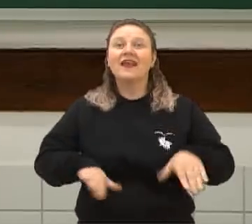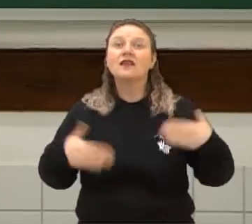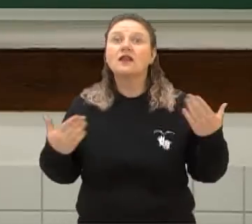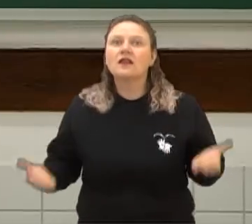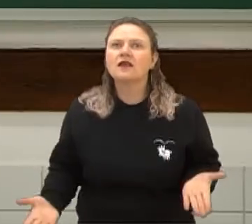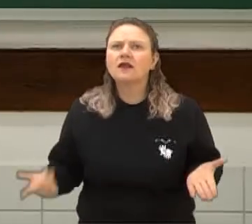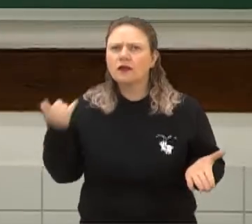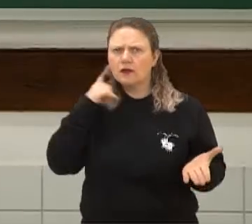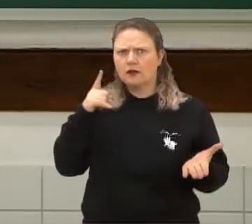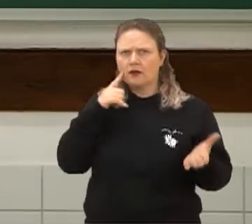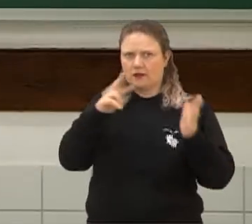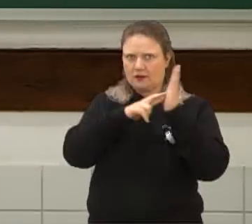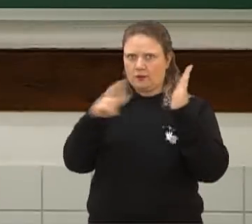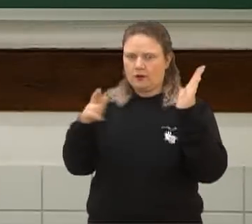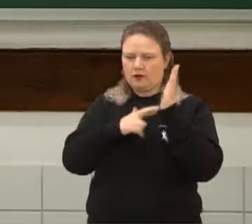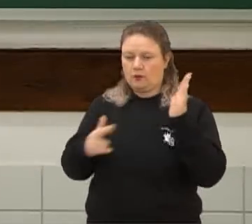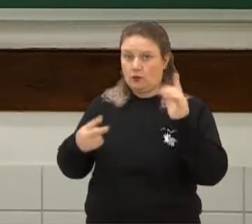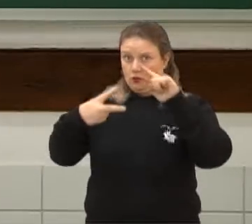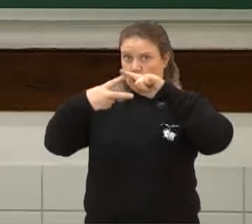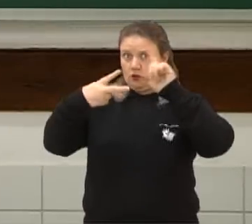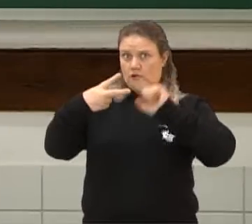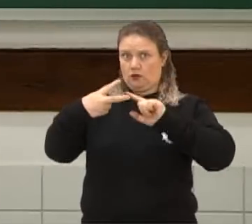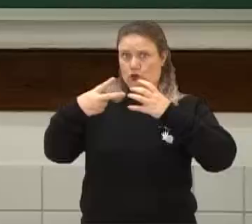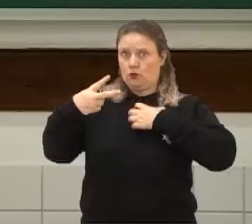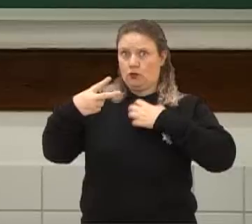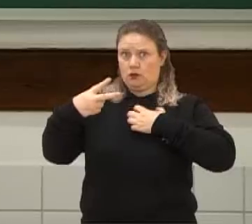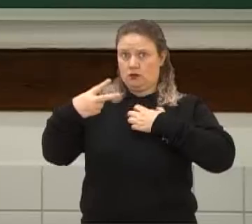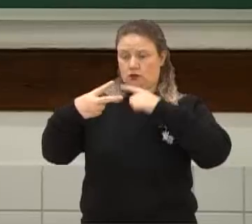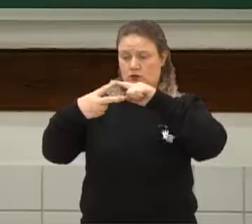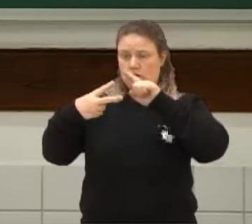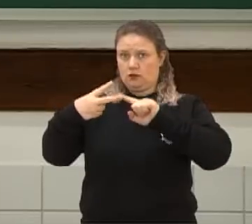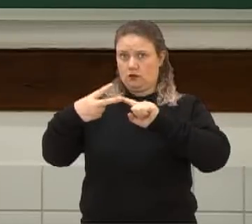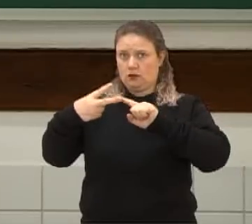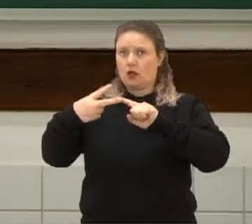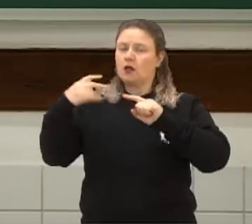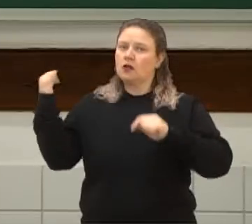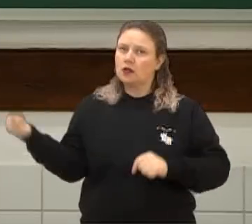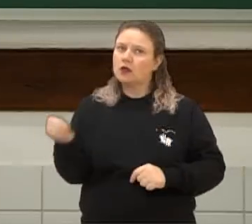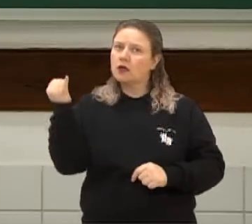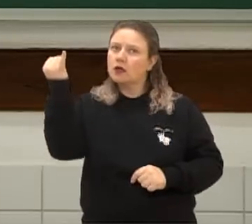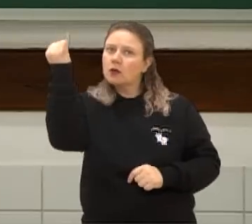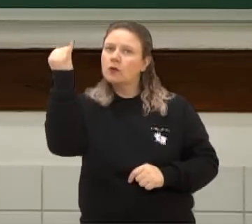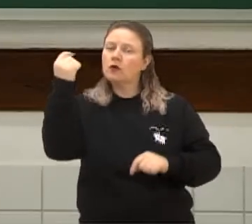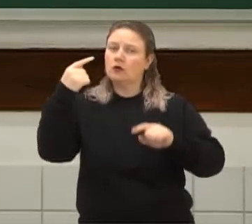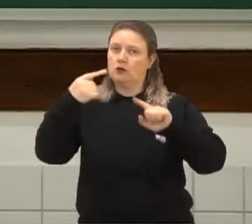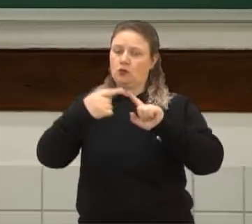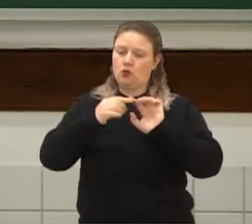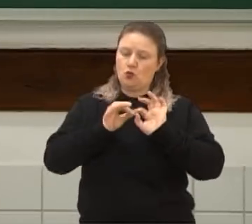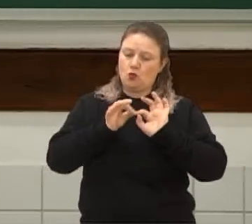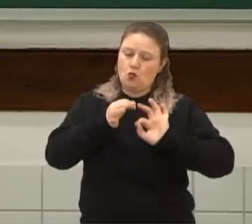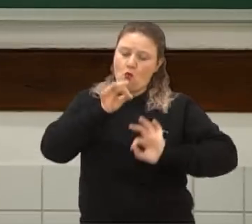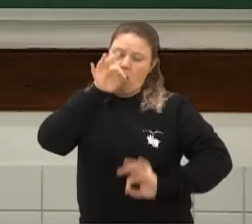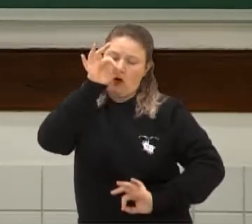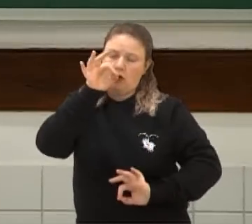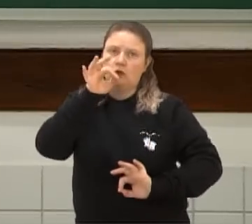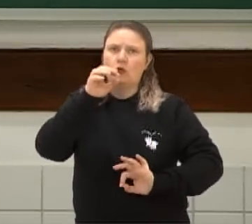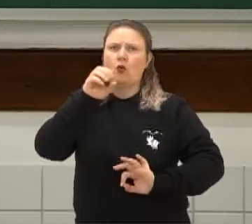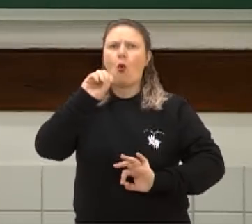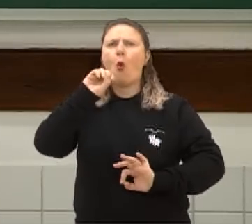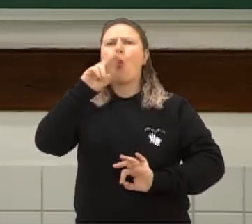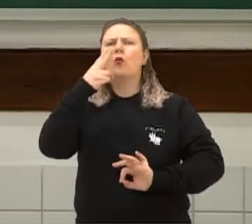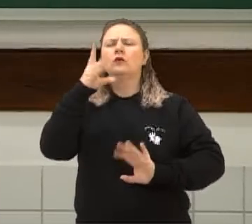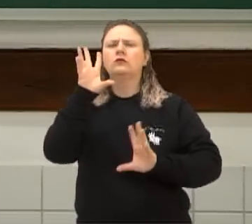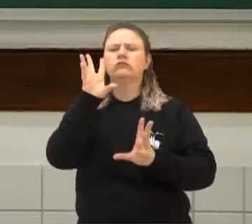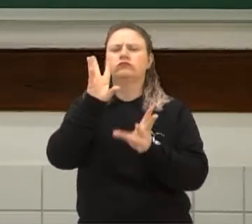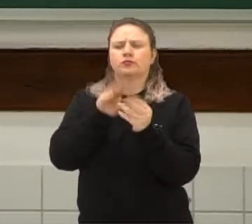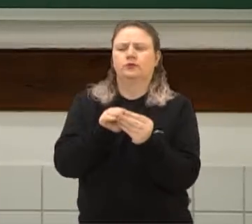E aí, conseguiram responder das duas formas? É importante, né? Você saber quando você precisa responder de uma forma longa ou quando você pode responder de